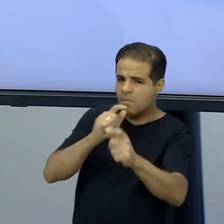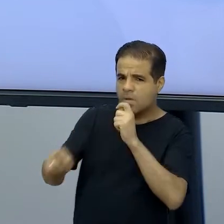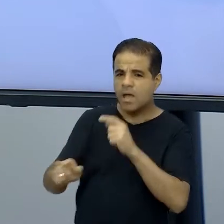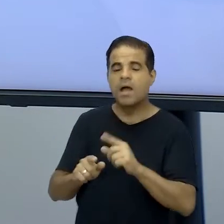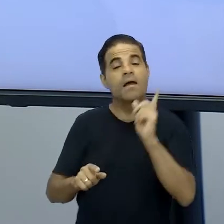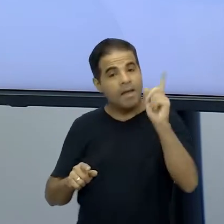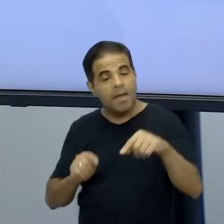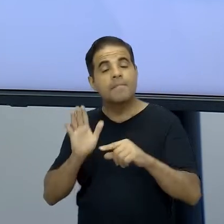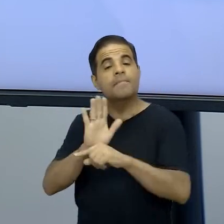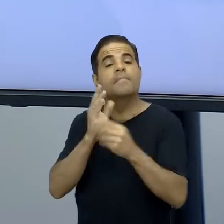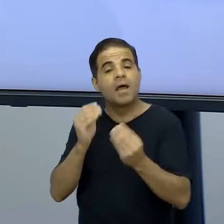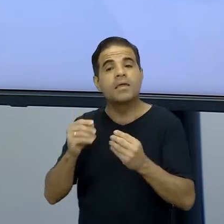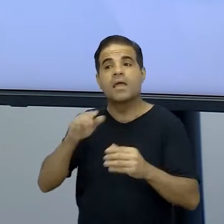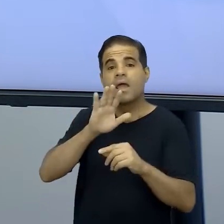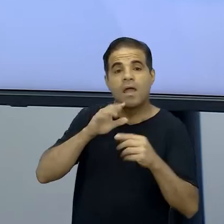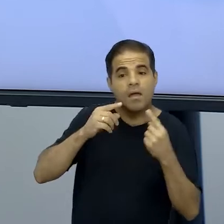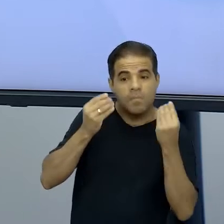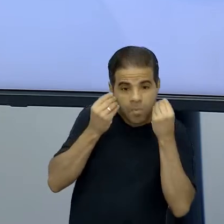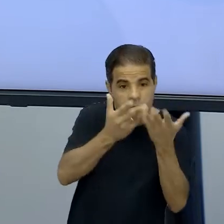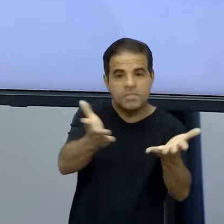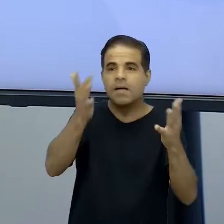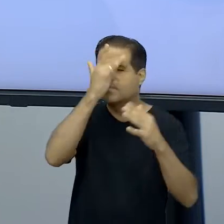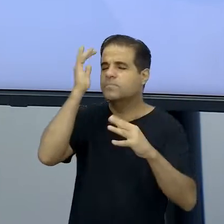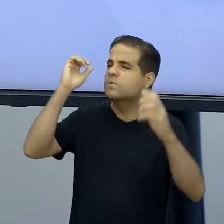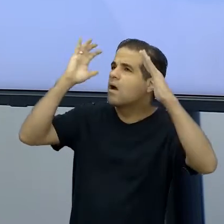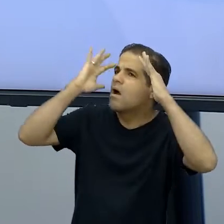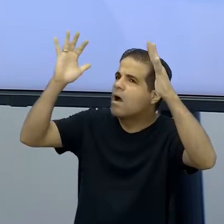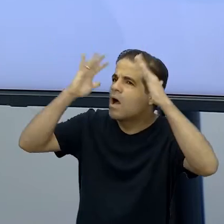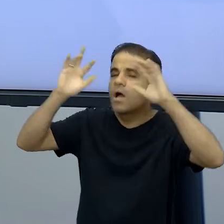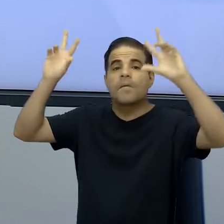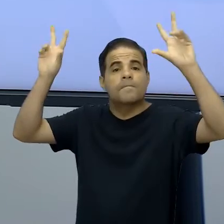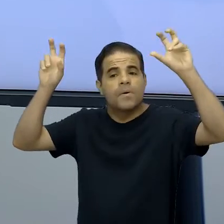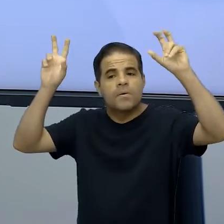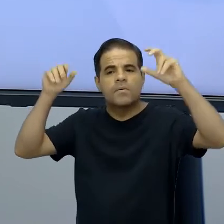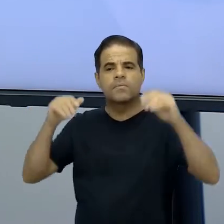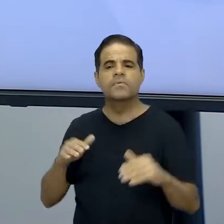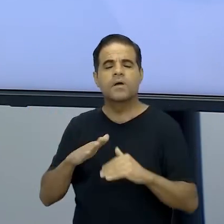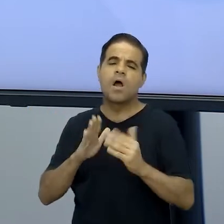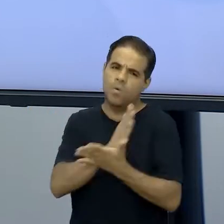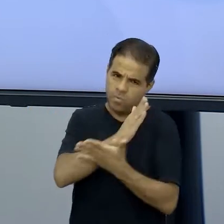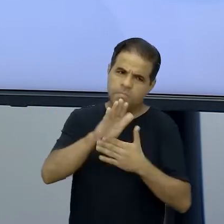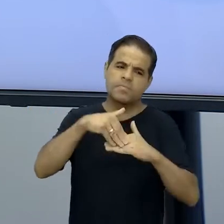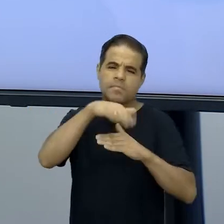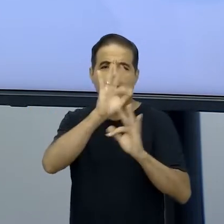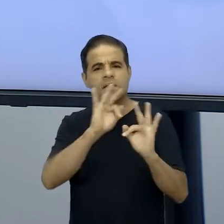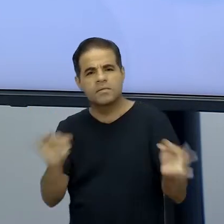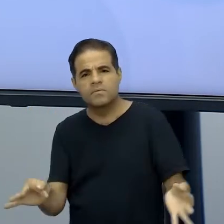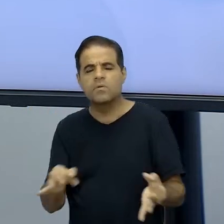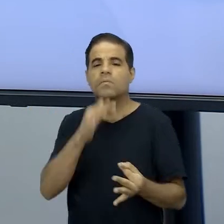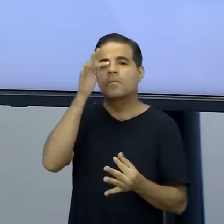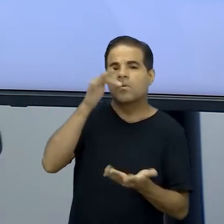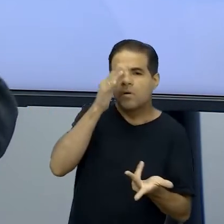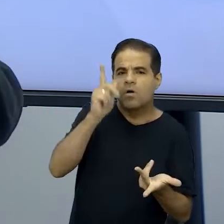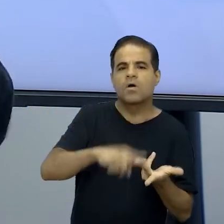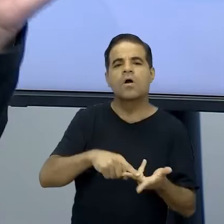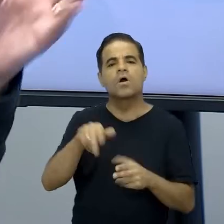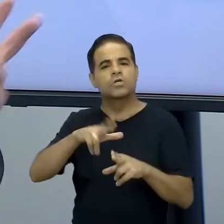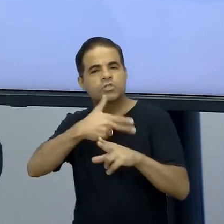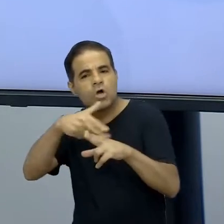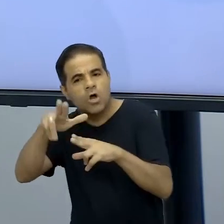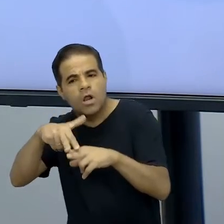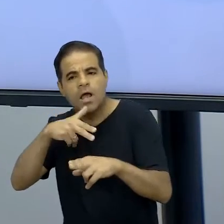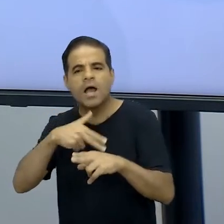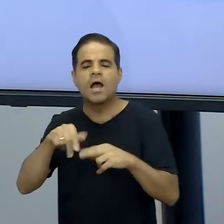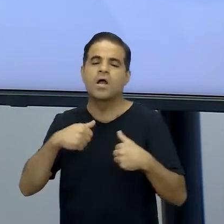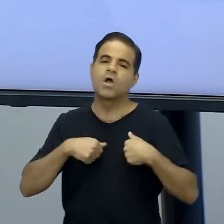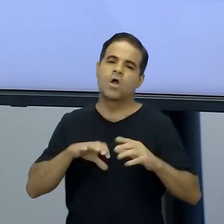pessoas reflitam sobre algumas temáticas. Algumas temáticas são mais simples, como flores, como chocolate,